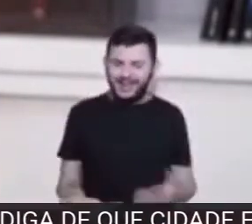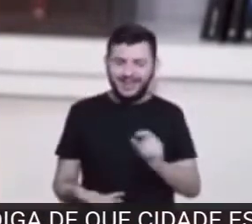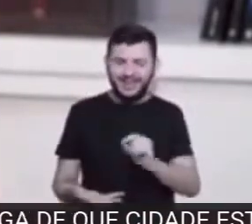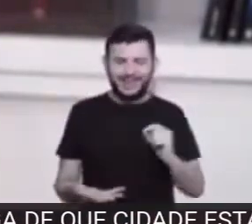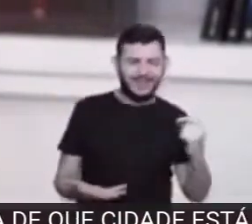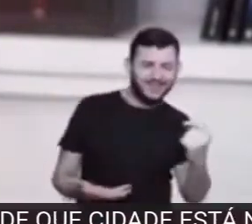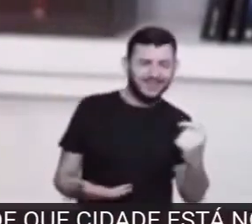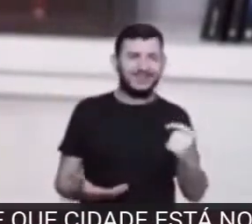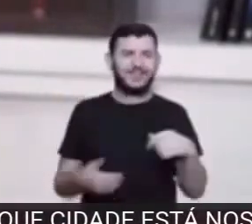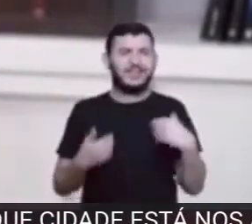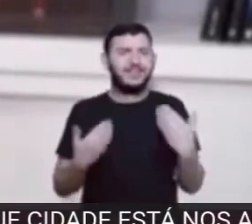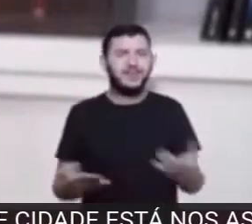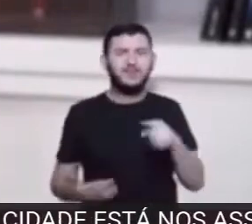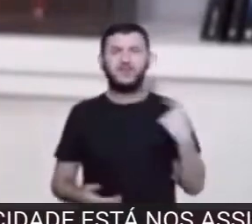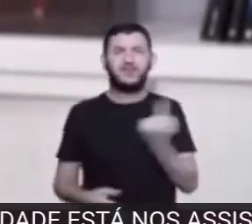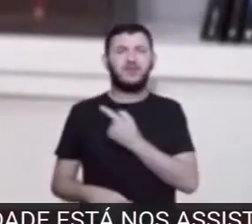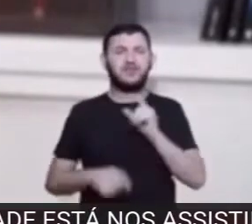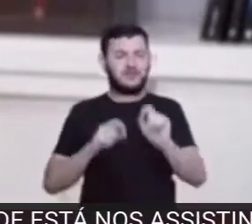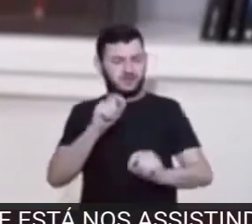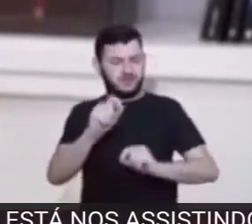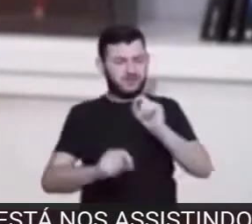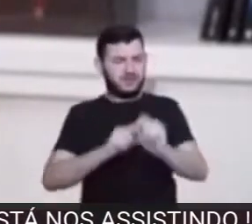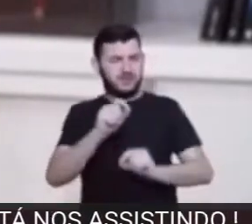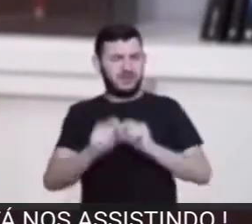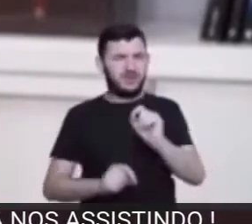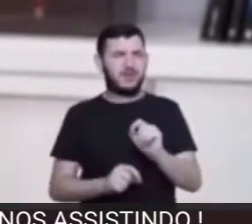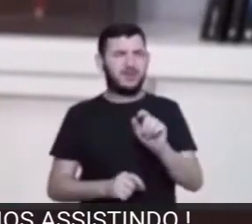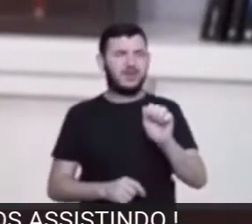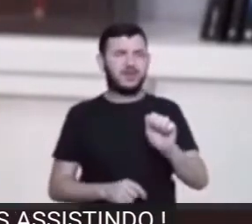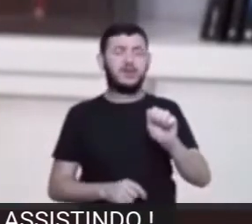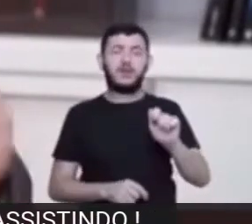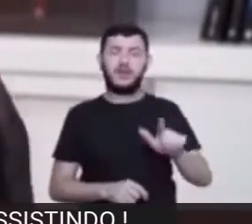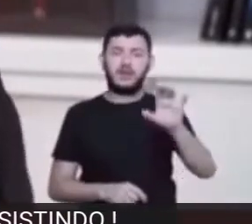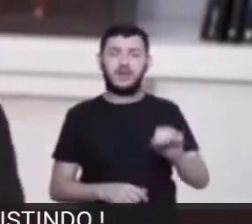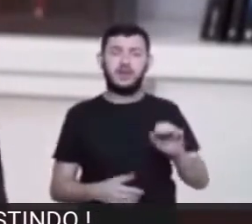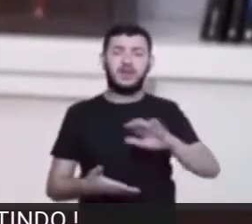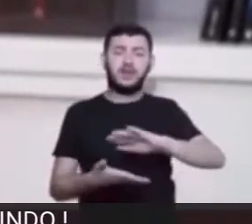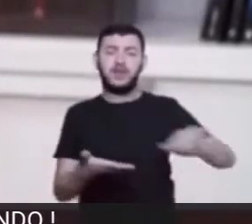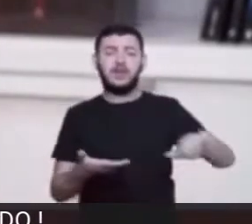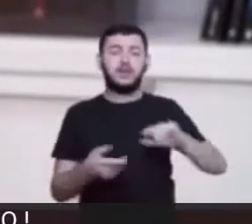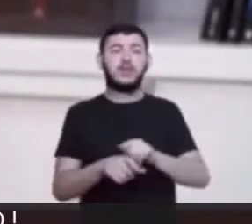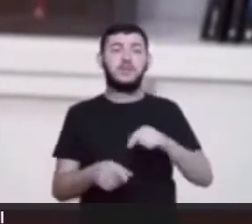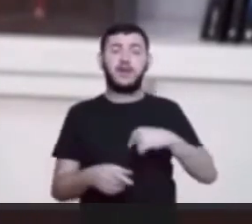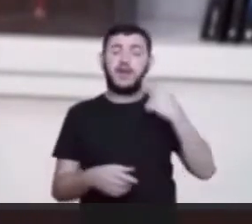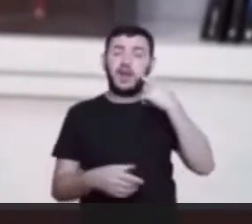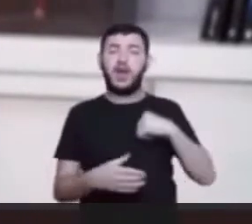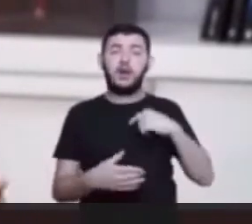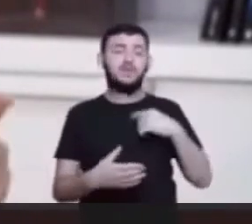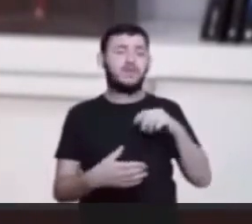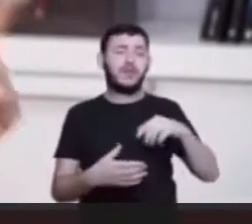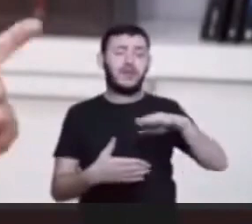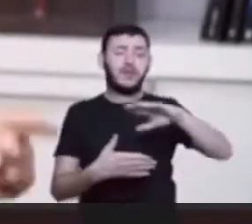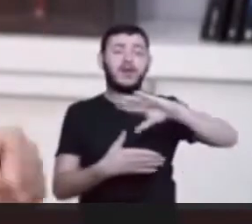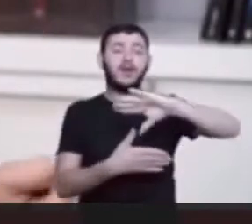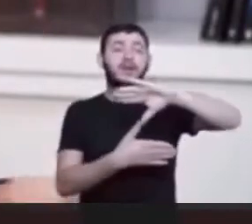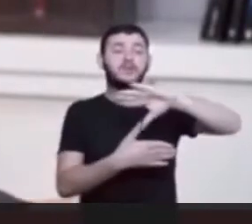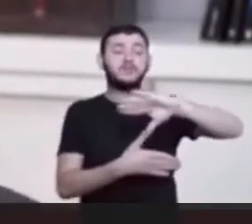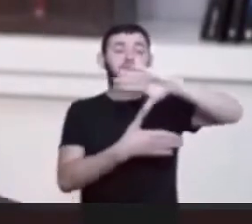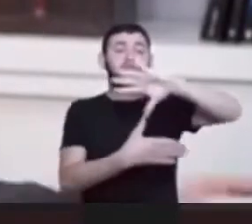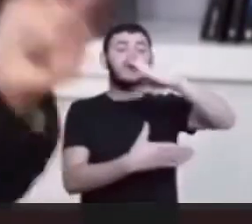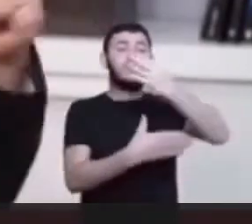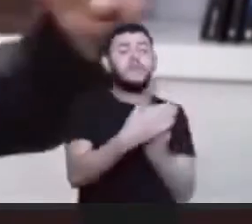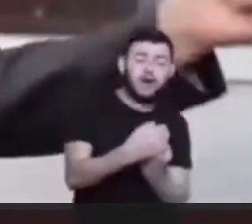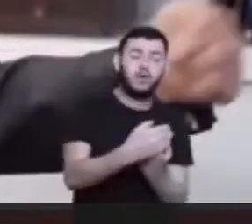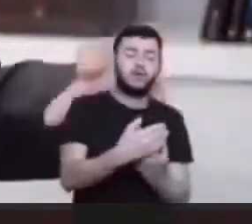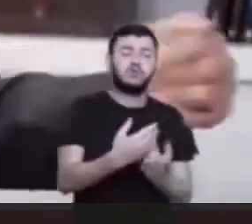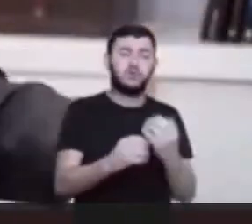abolimos, mandamos embora a ALCA, fizemos fortalecer o Mercosul, nós criamos a Unasul, e era a coisa mais